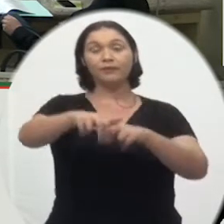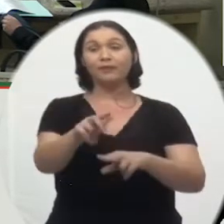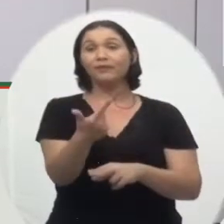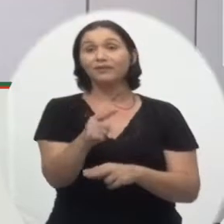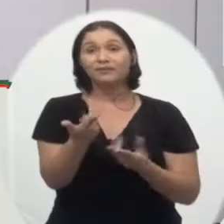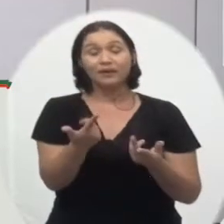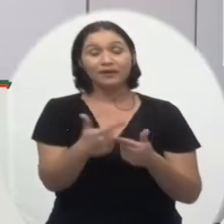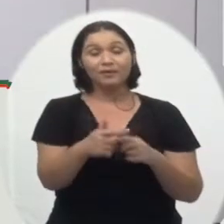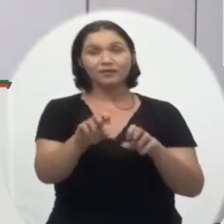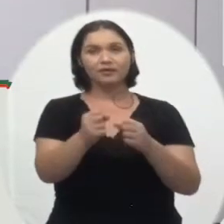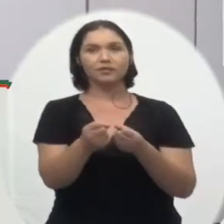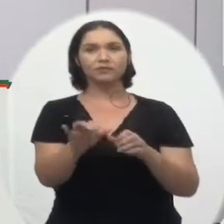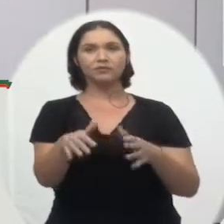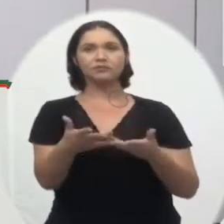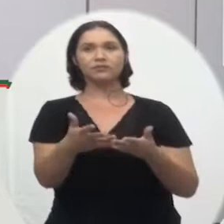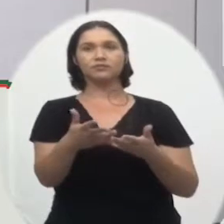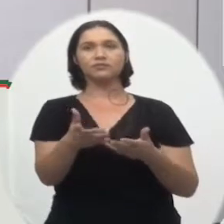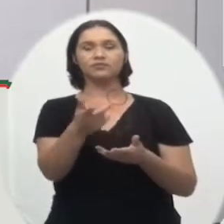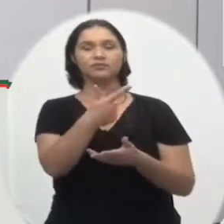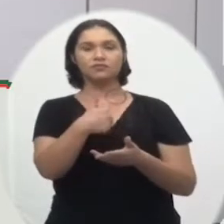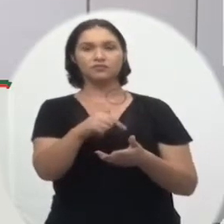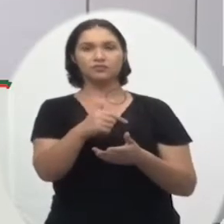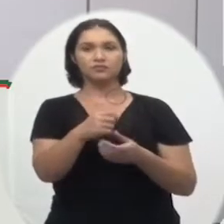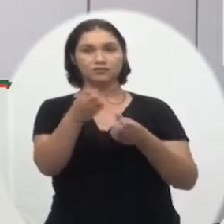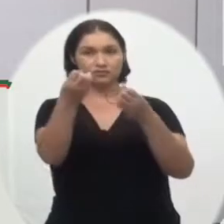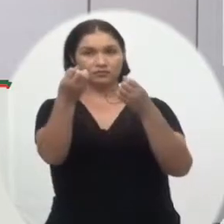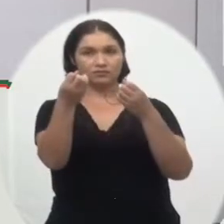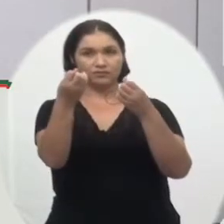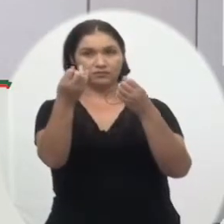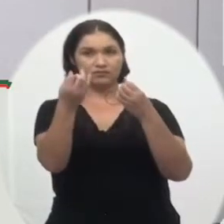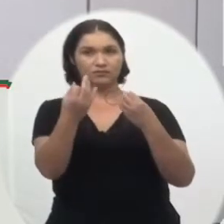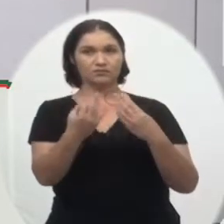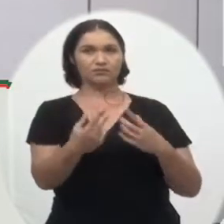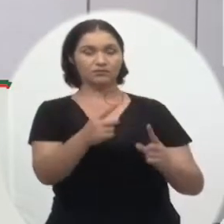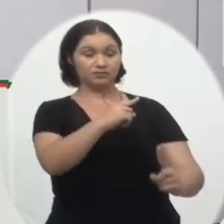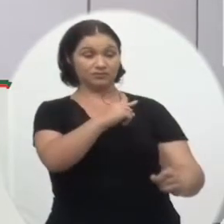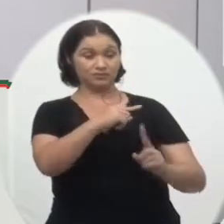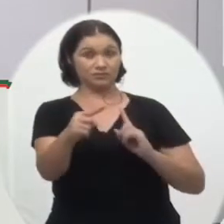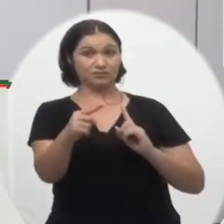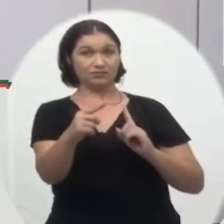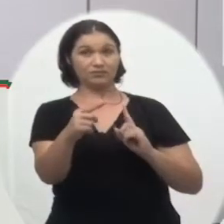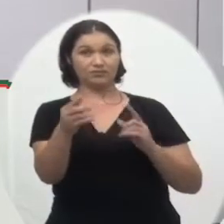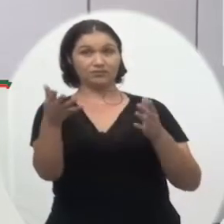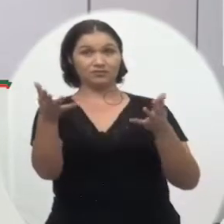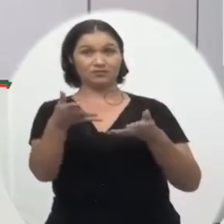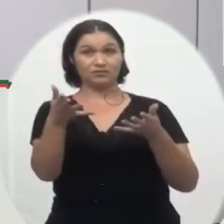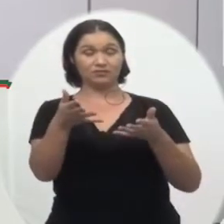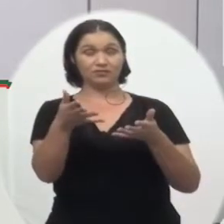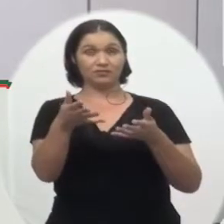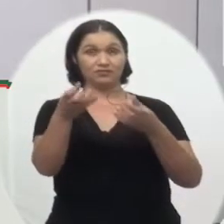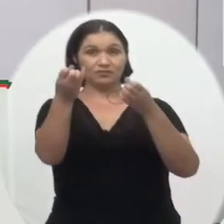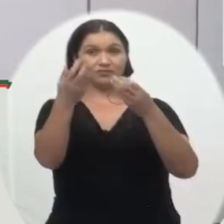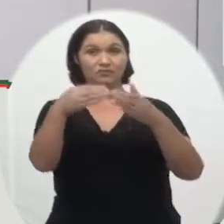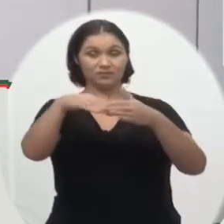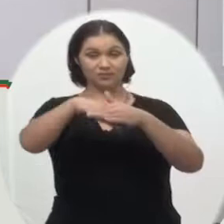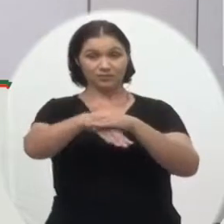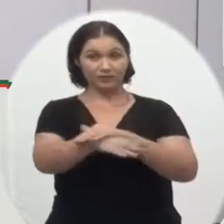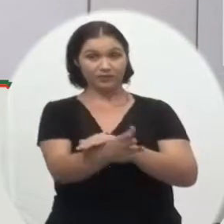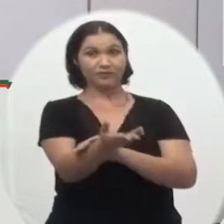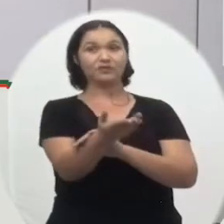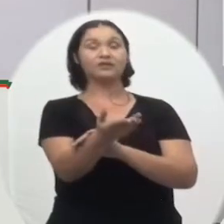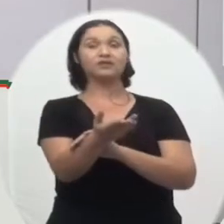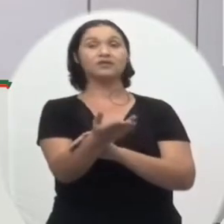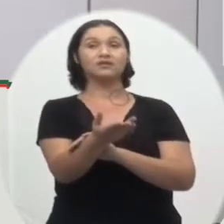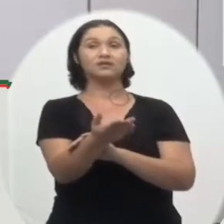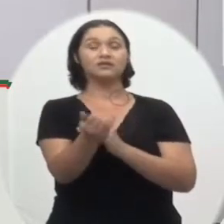nós discutimos aqui é a questão do veto. E o veto traz a questão do vício de iniciativa. Isso, né? Traz que o projeto